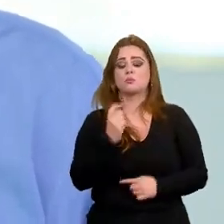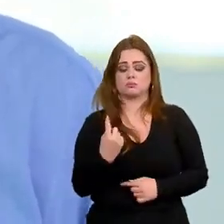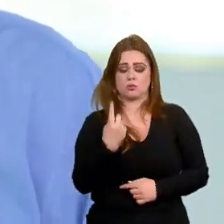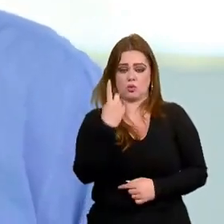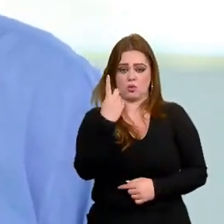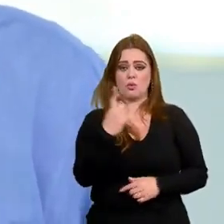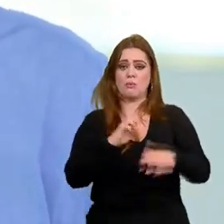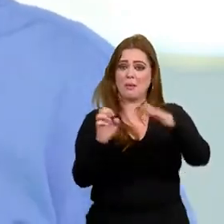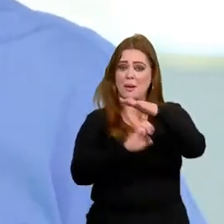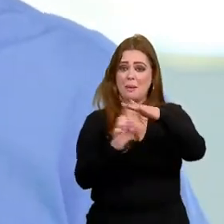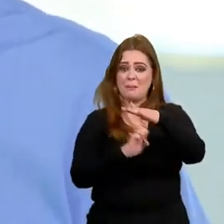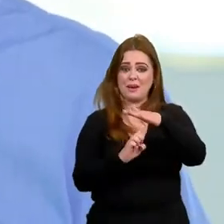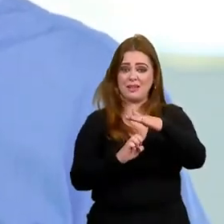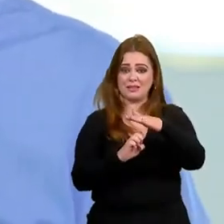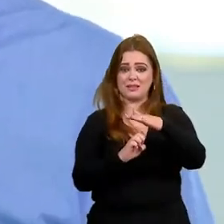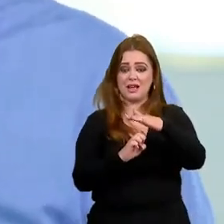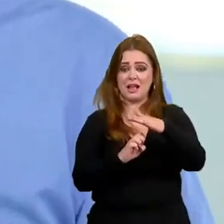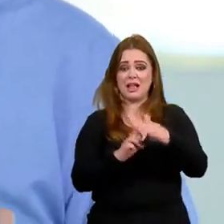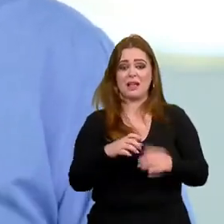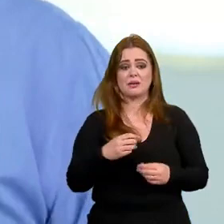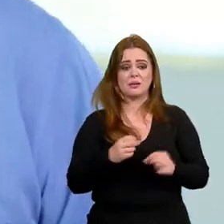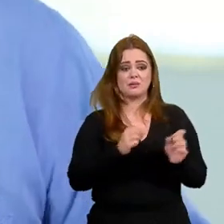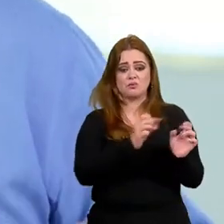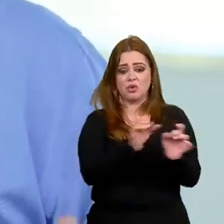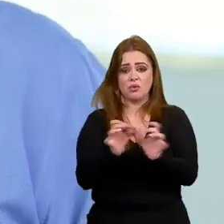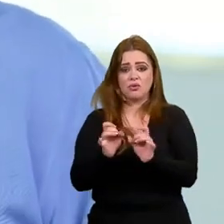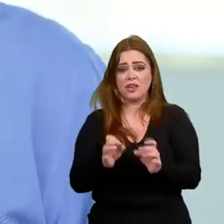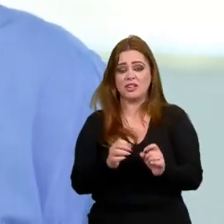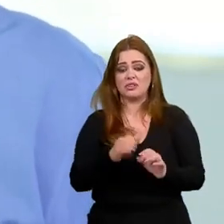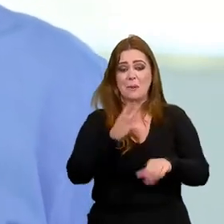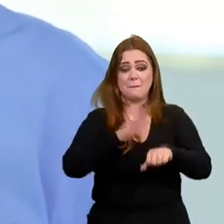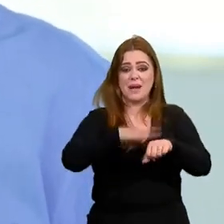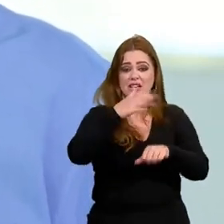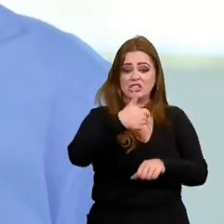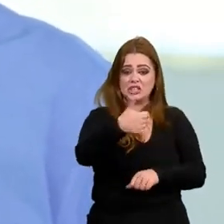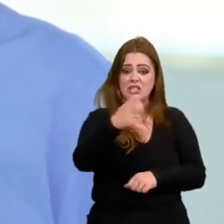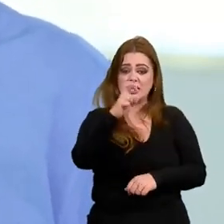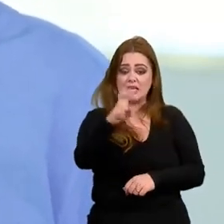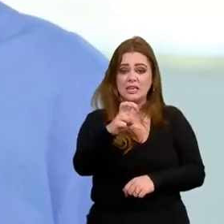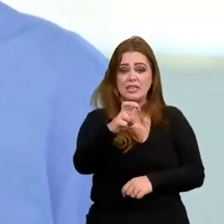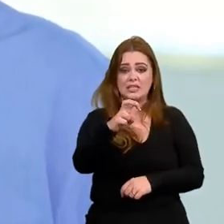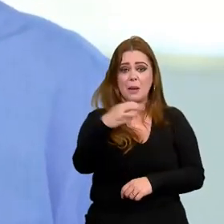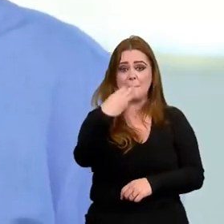dia. 15 milhões. Como é que tem gente que não pode comprar nem um pé de frango?